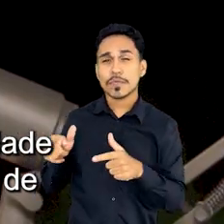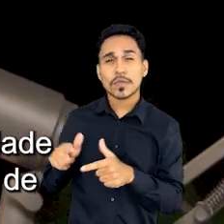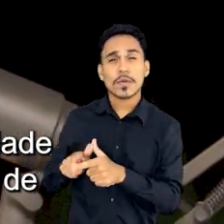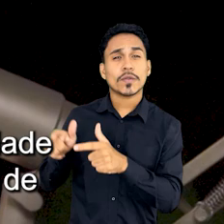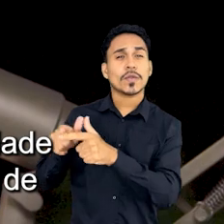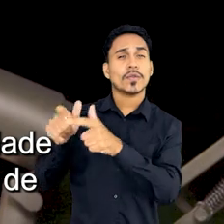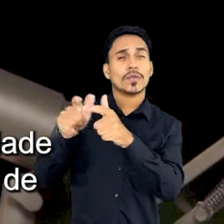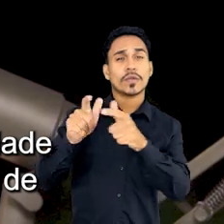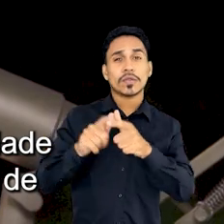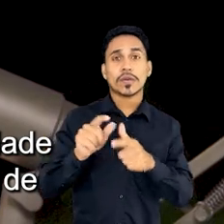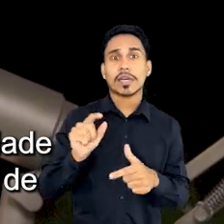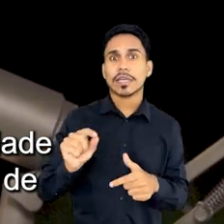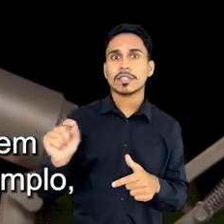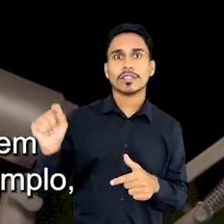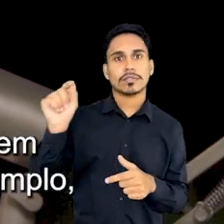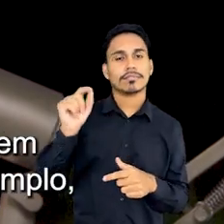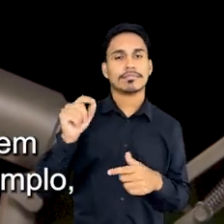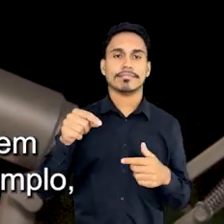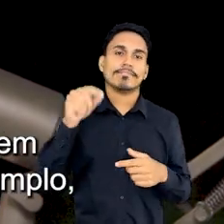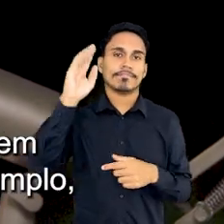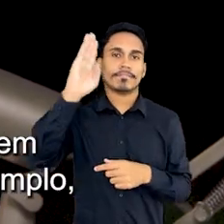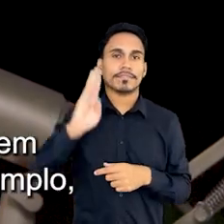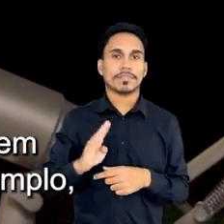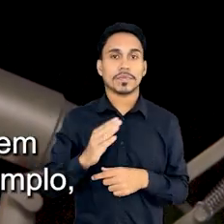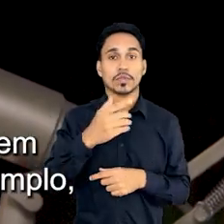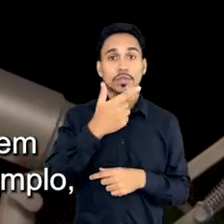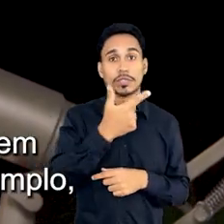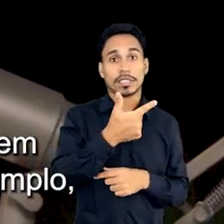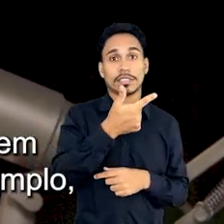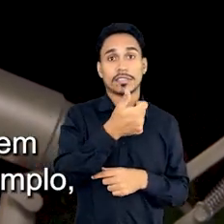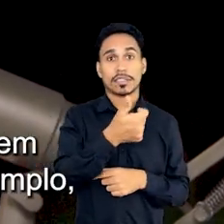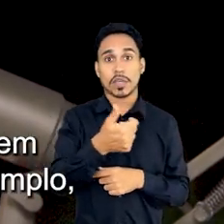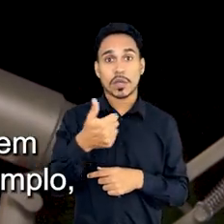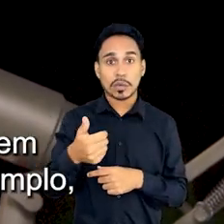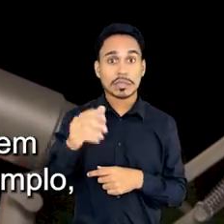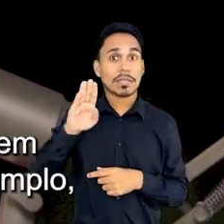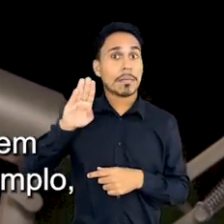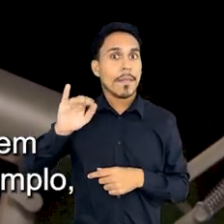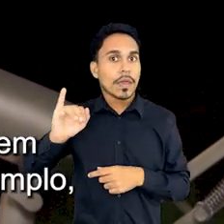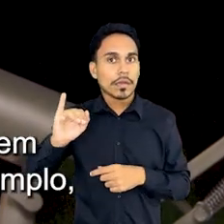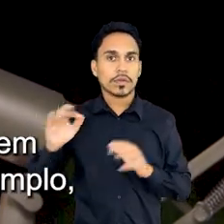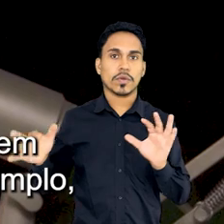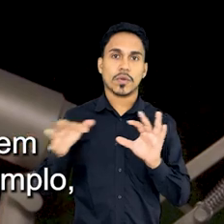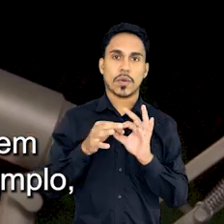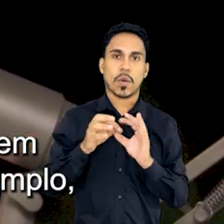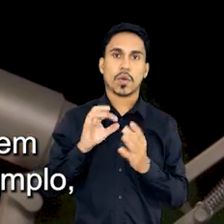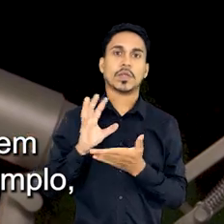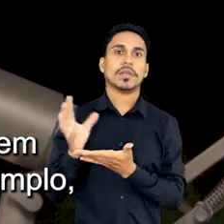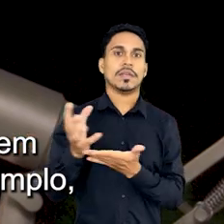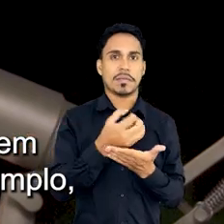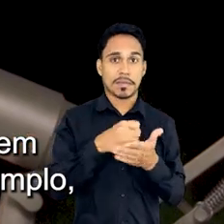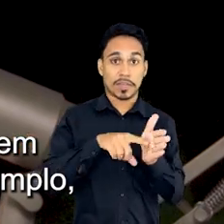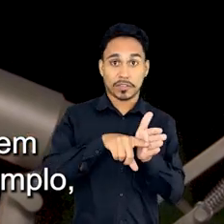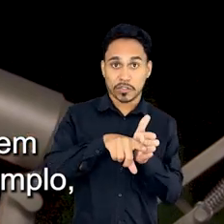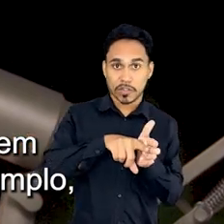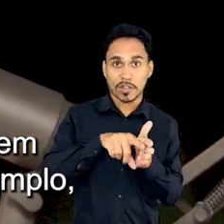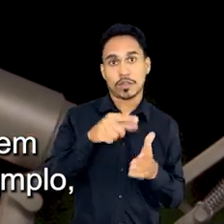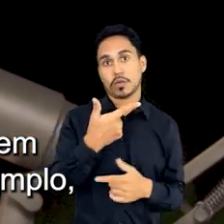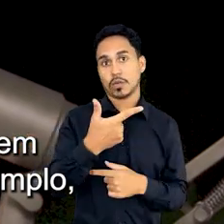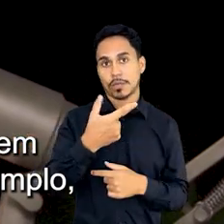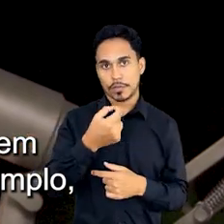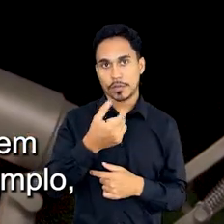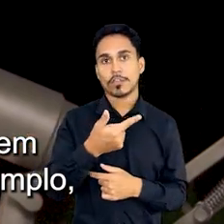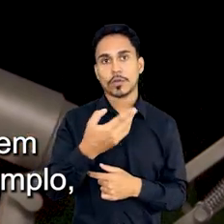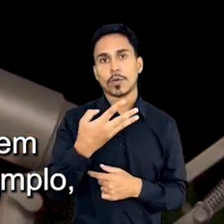microrregiões é um país de 211 bilhões de acordo com o IBGE 2024 né que tem estimado esse número